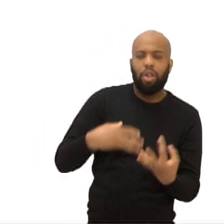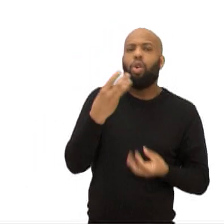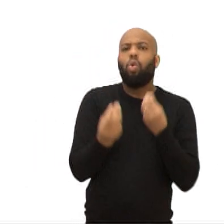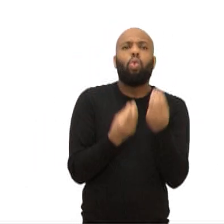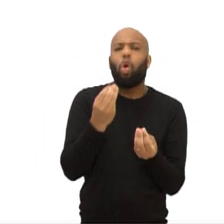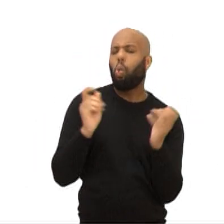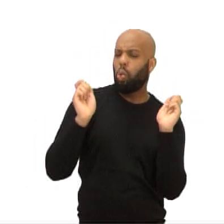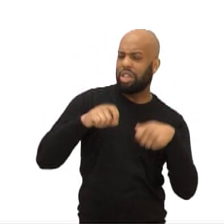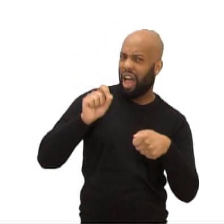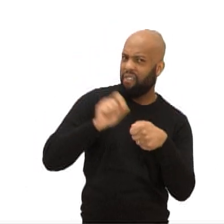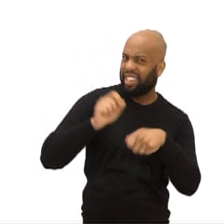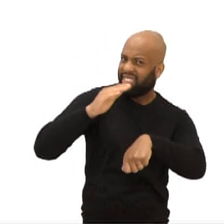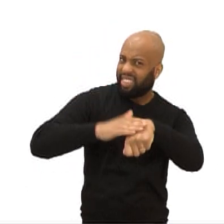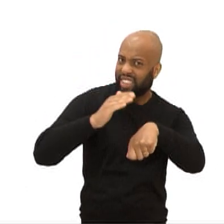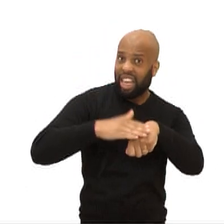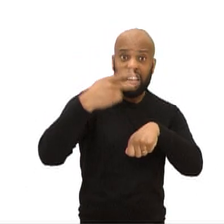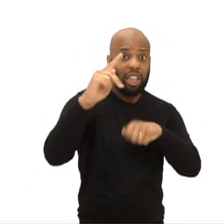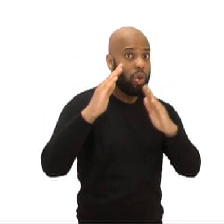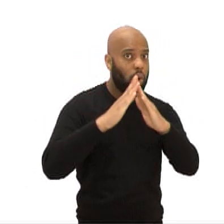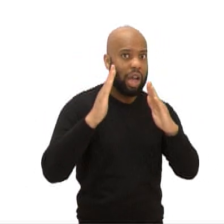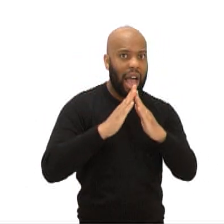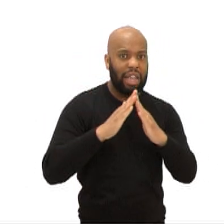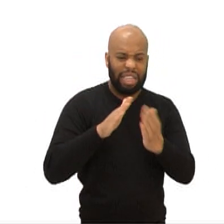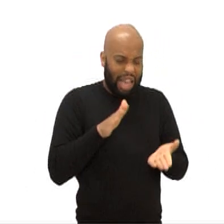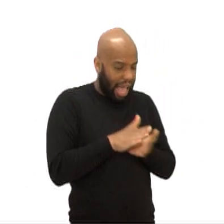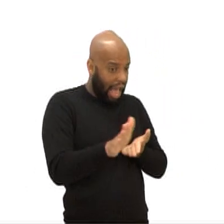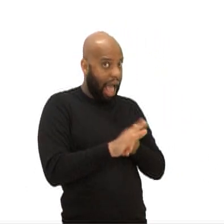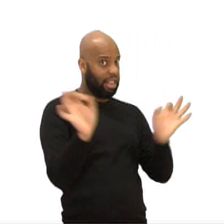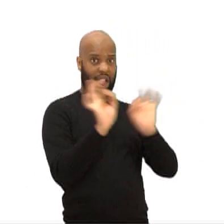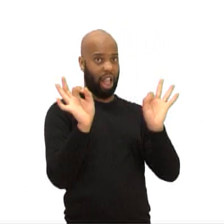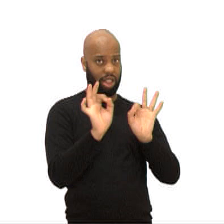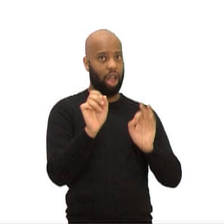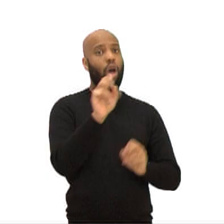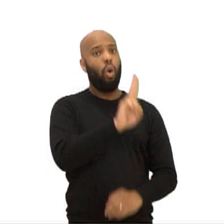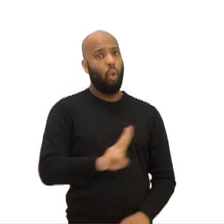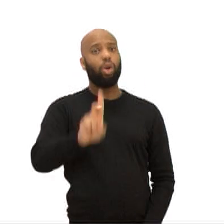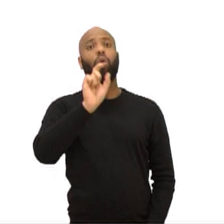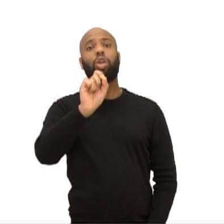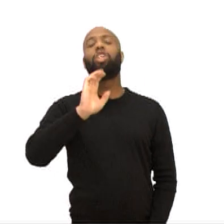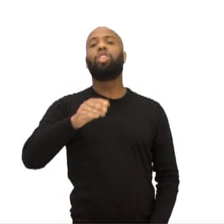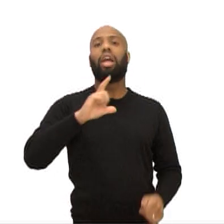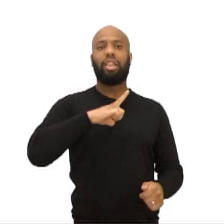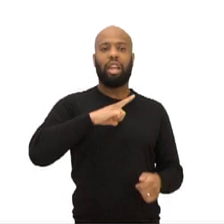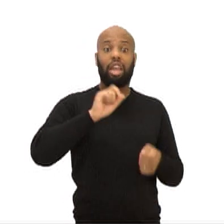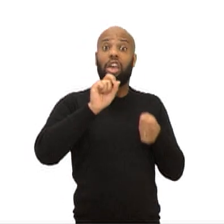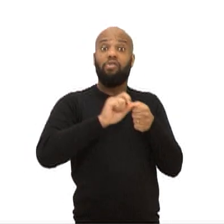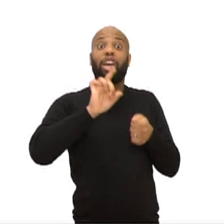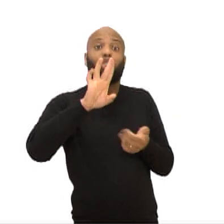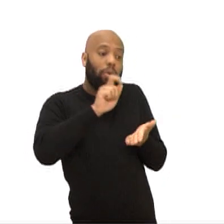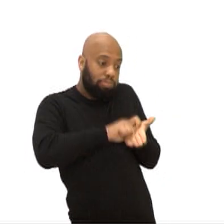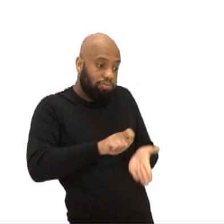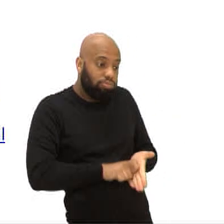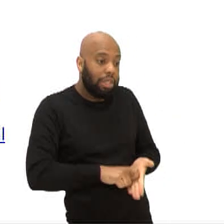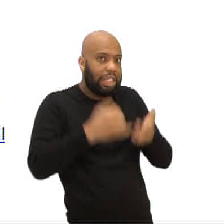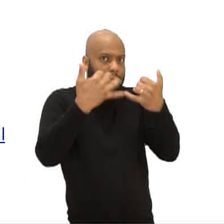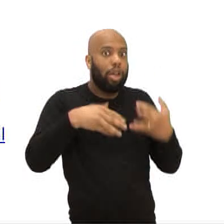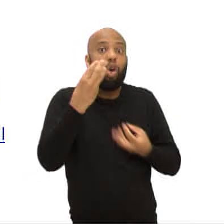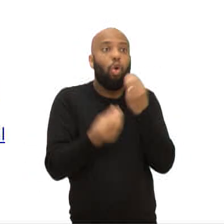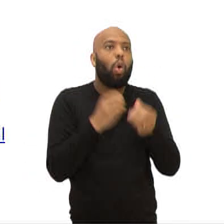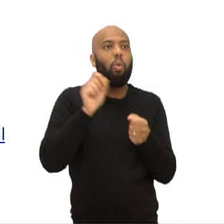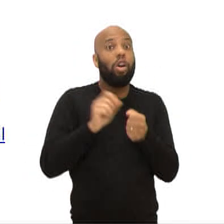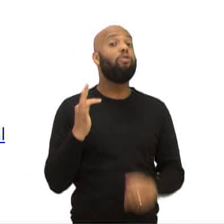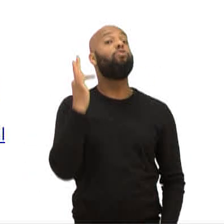casa, fazendo a prática sem ter custos e se divertindo muito. Faça o passo a passo no caderno para produzi-lo